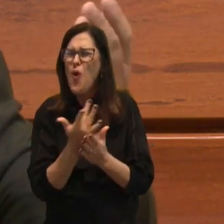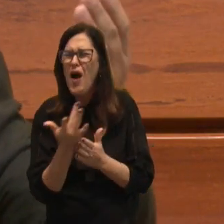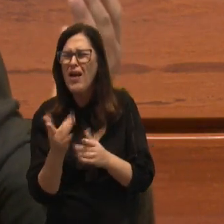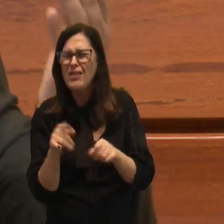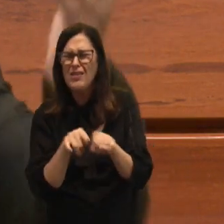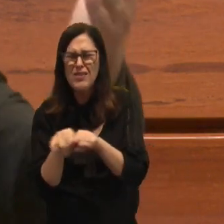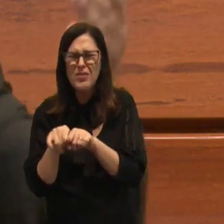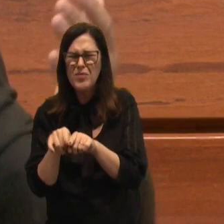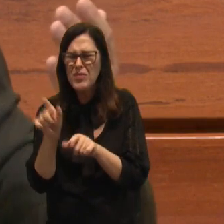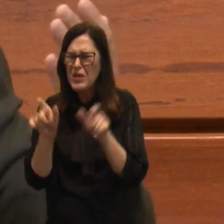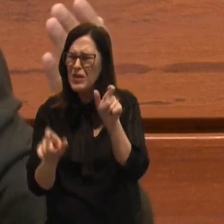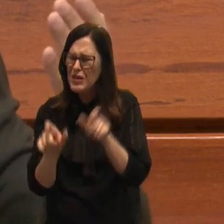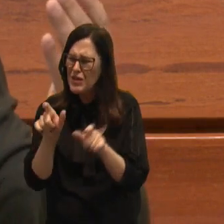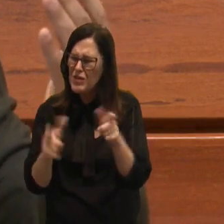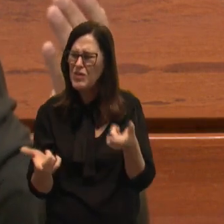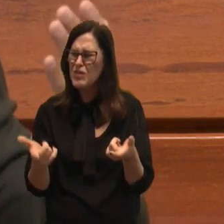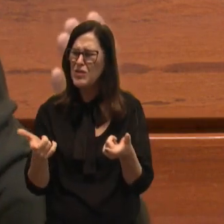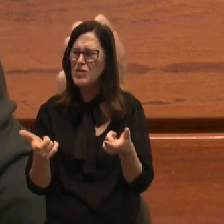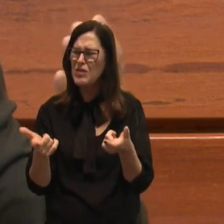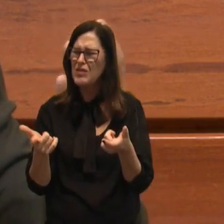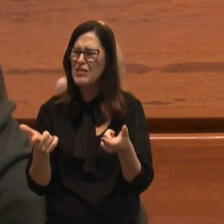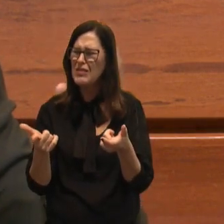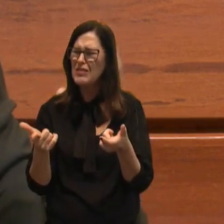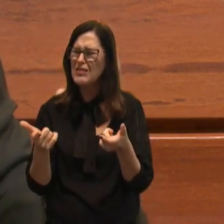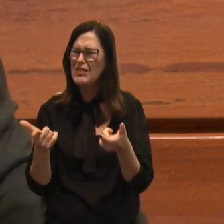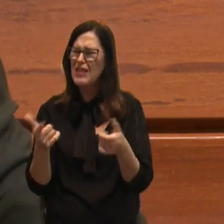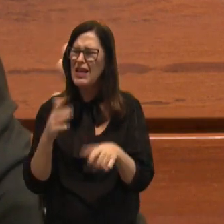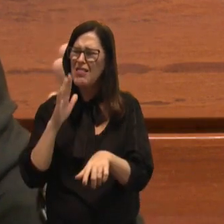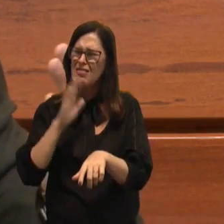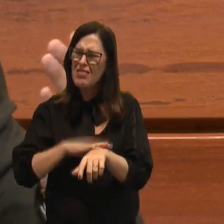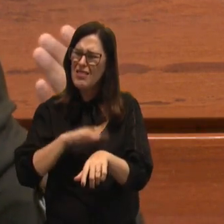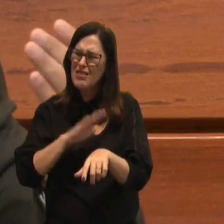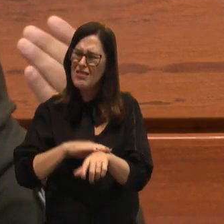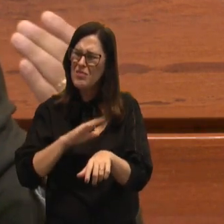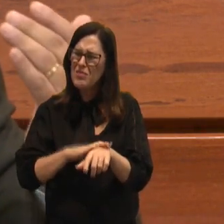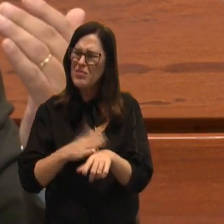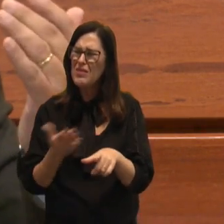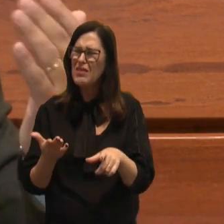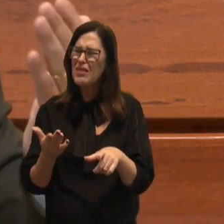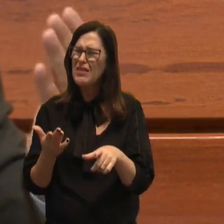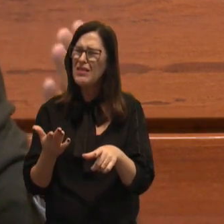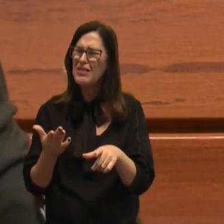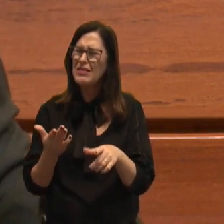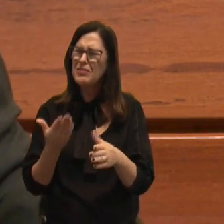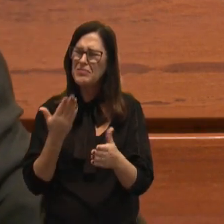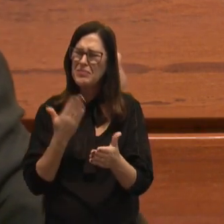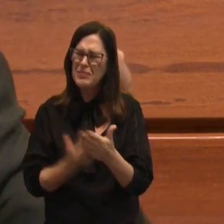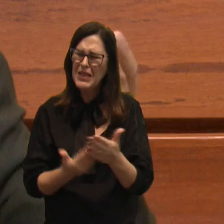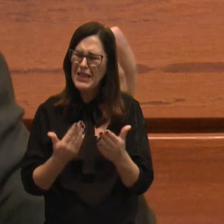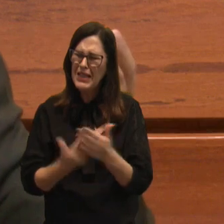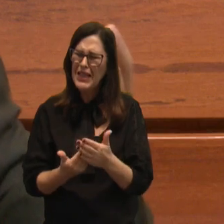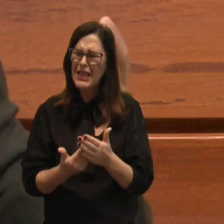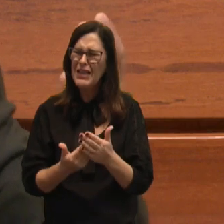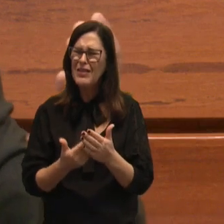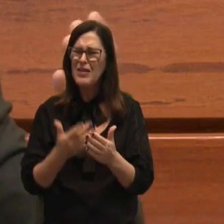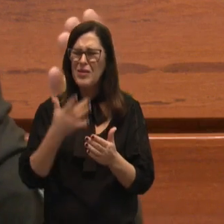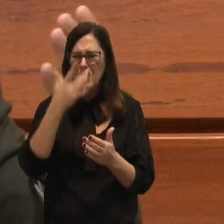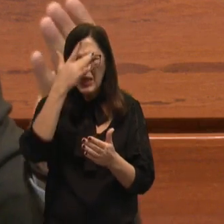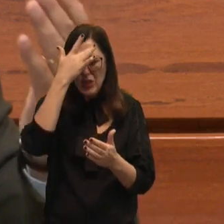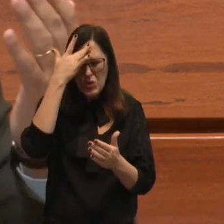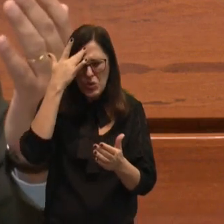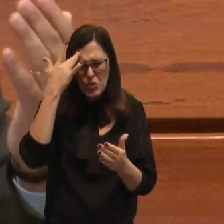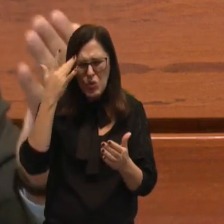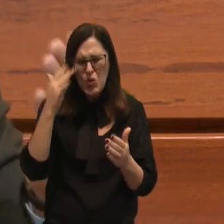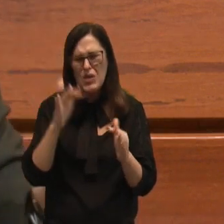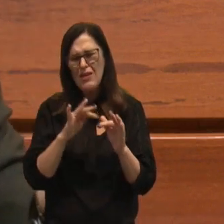temos, juntamente com eles, caminhado nestes tempos, ó Deus, porque eles estão perdendo entes queridos, e